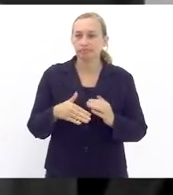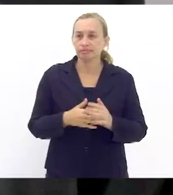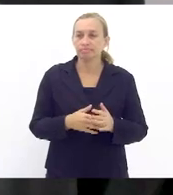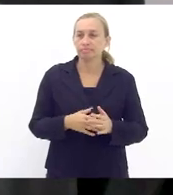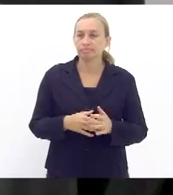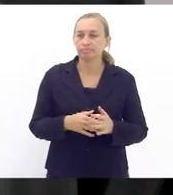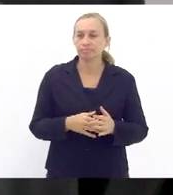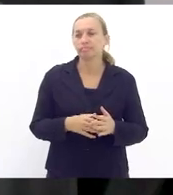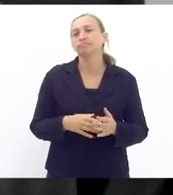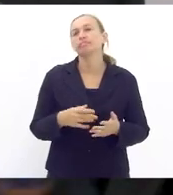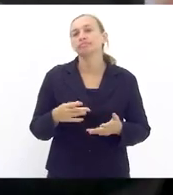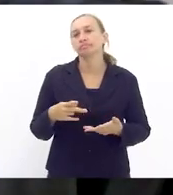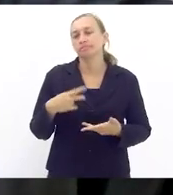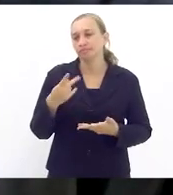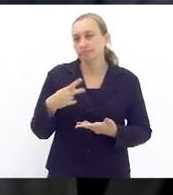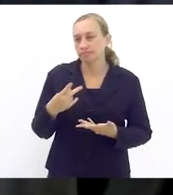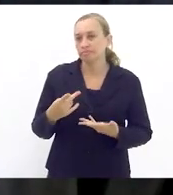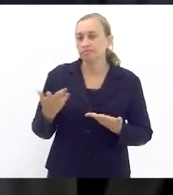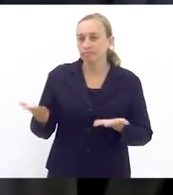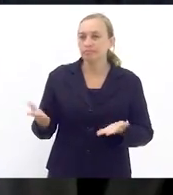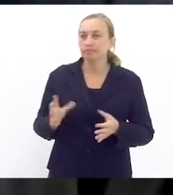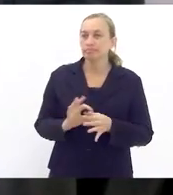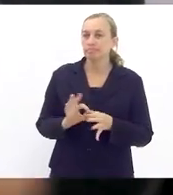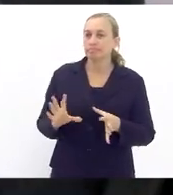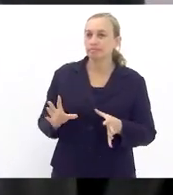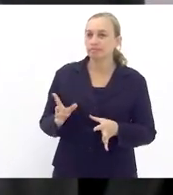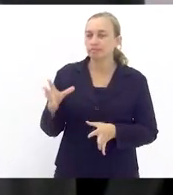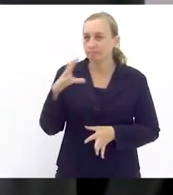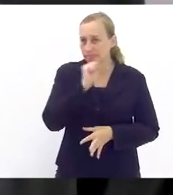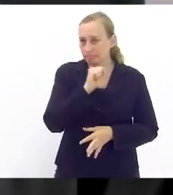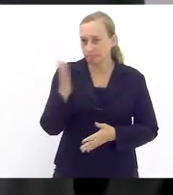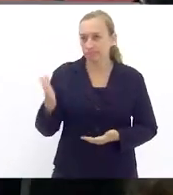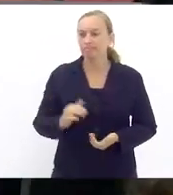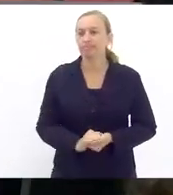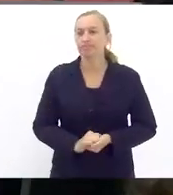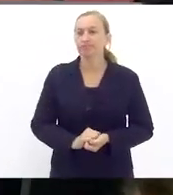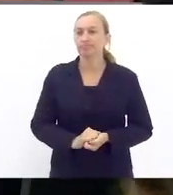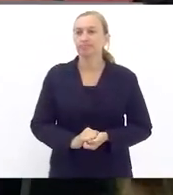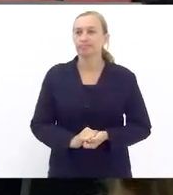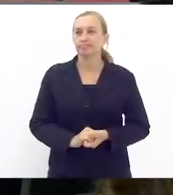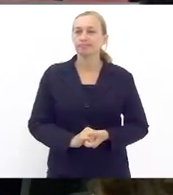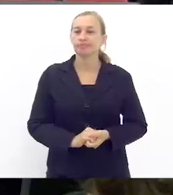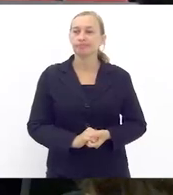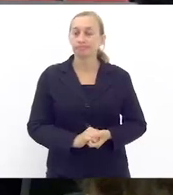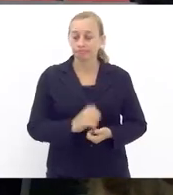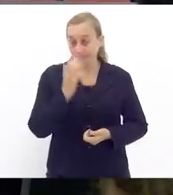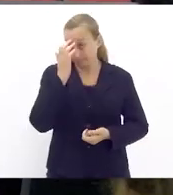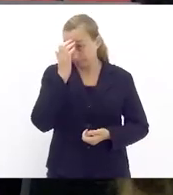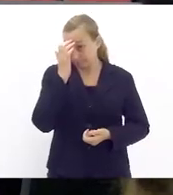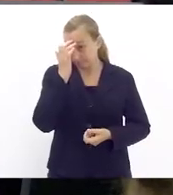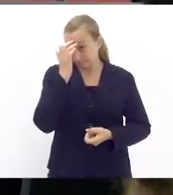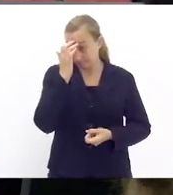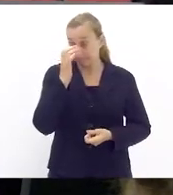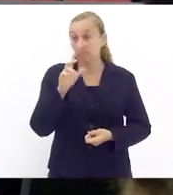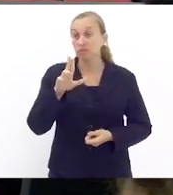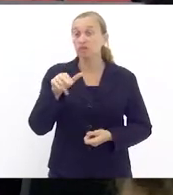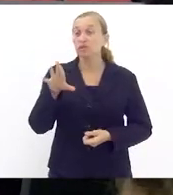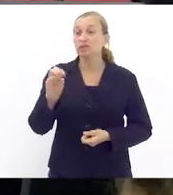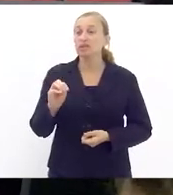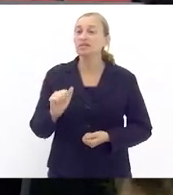contemplado da audiência pública então vou abrir bem rapidinho aí qual o seu nome desculpa Luciana